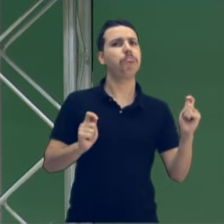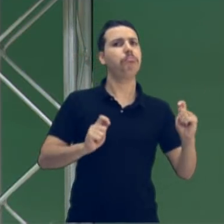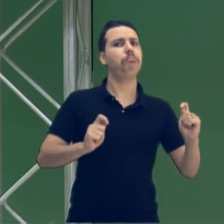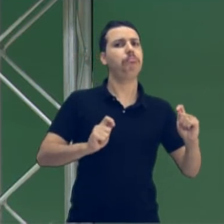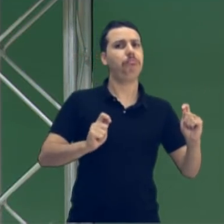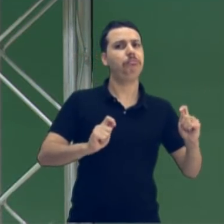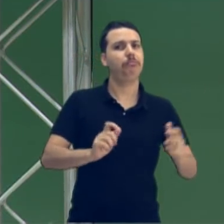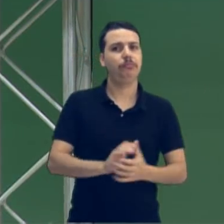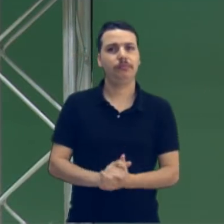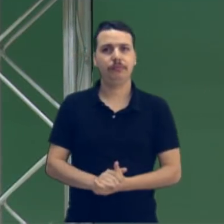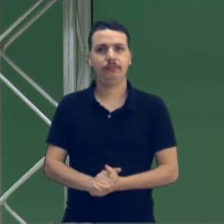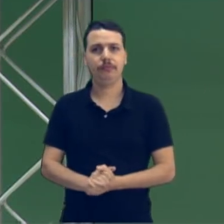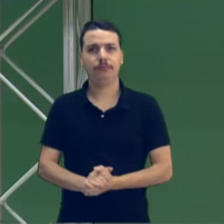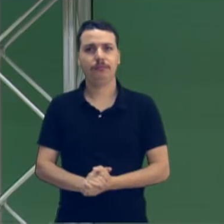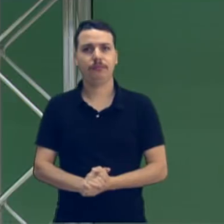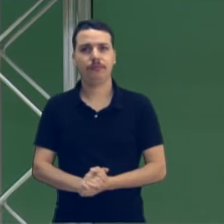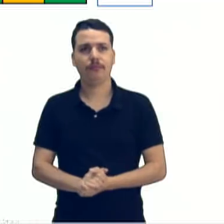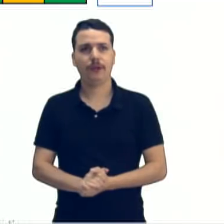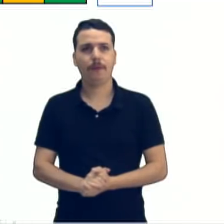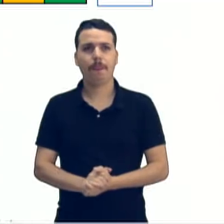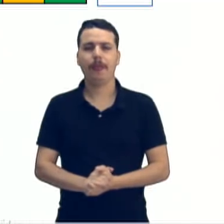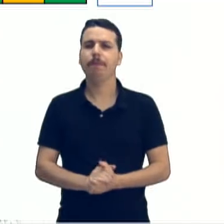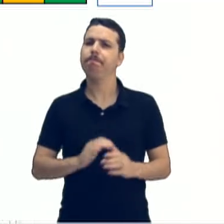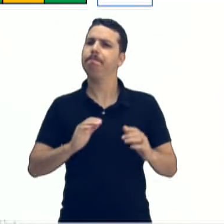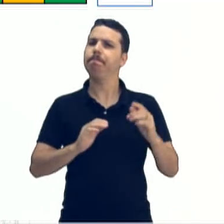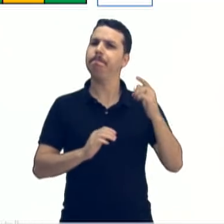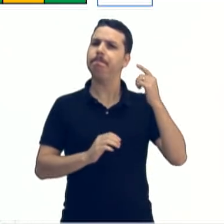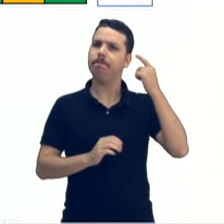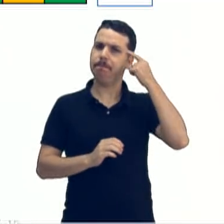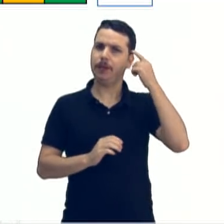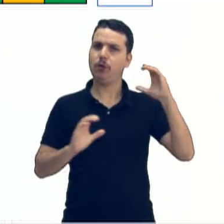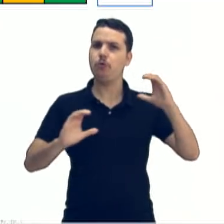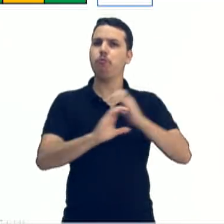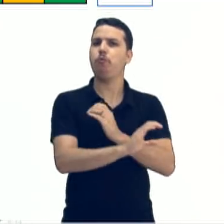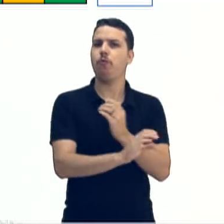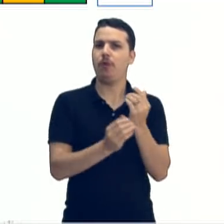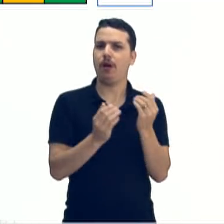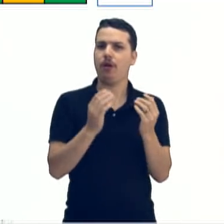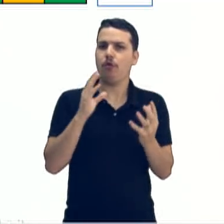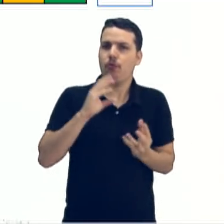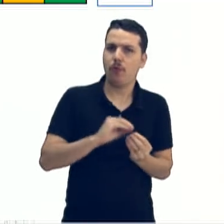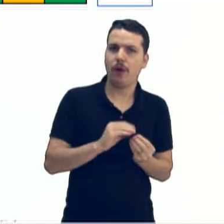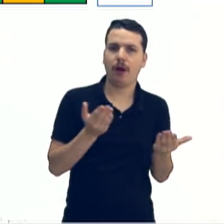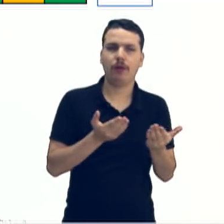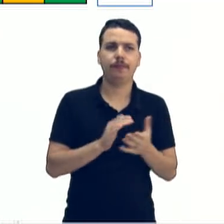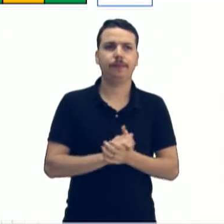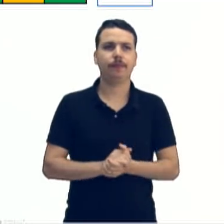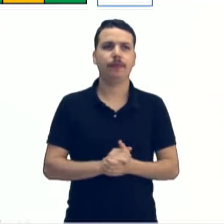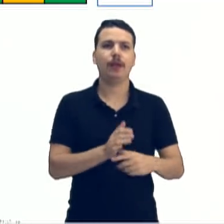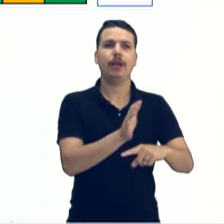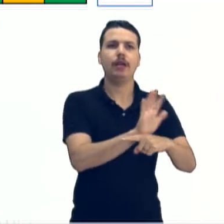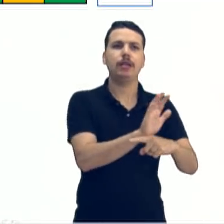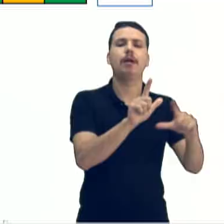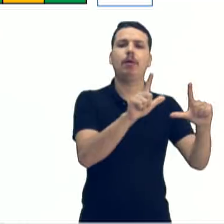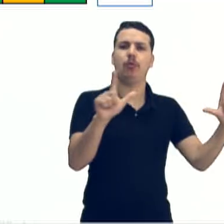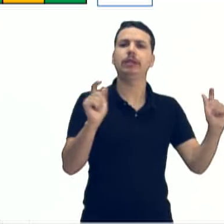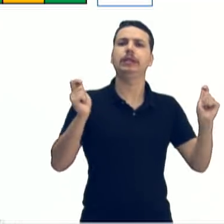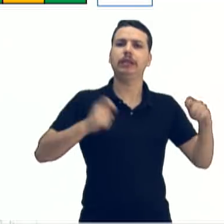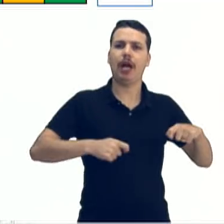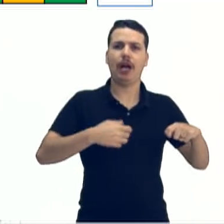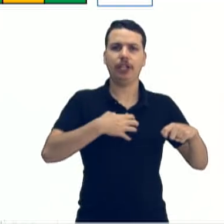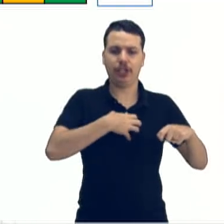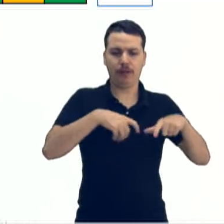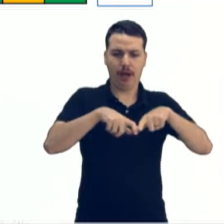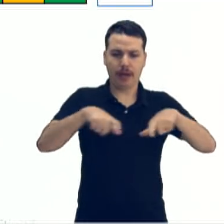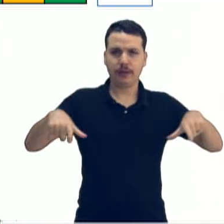ok? Agora lá, concluindo, será possível em qualquer organização, pois nós temos as posições